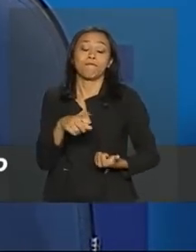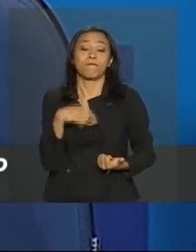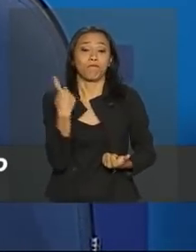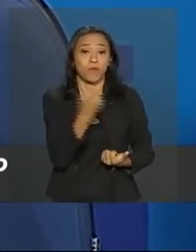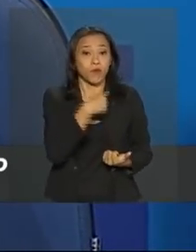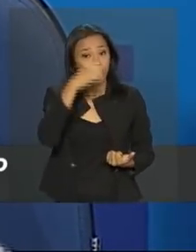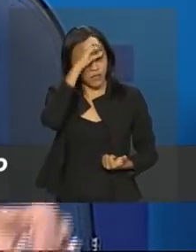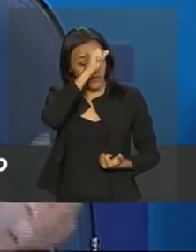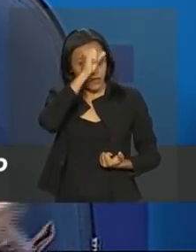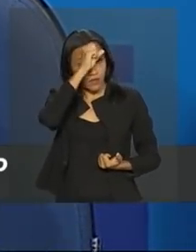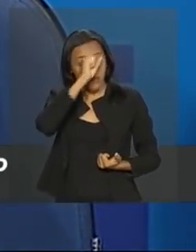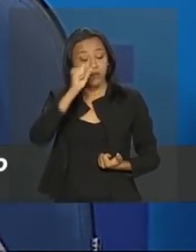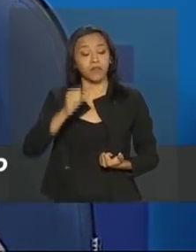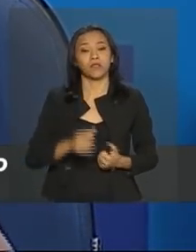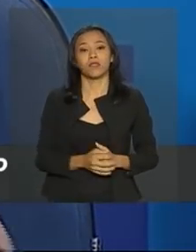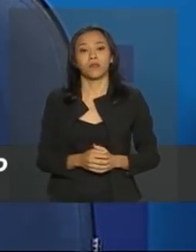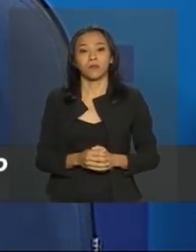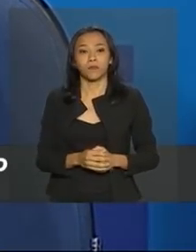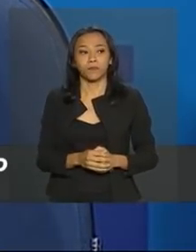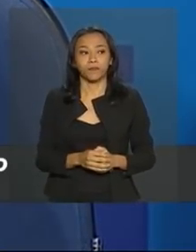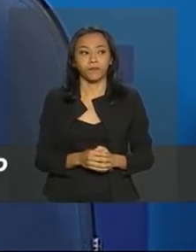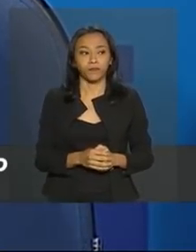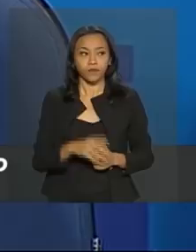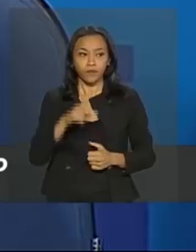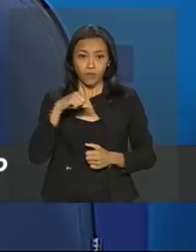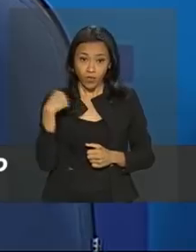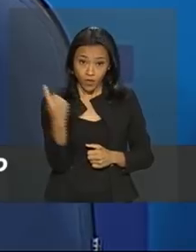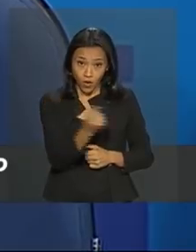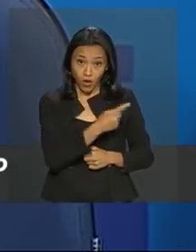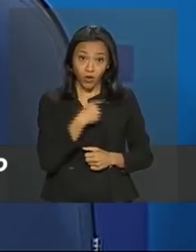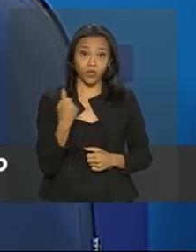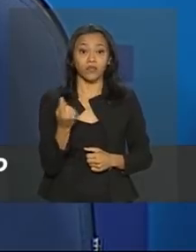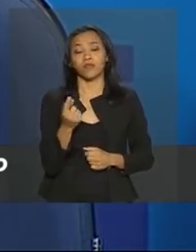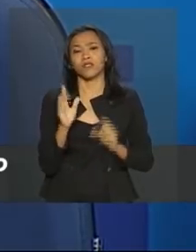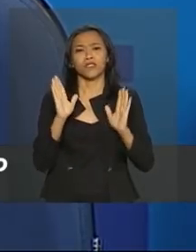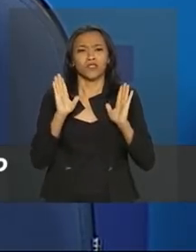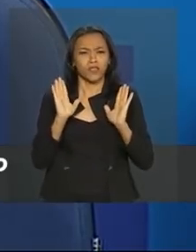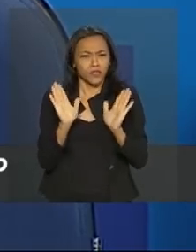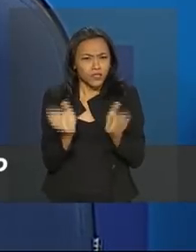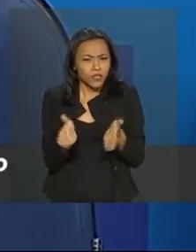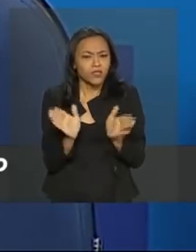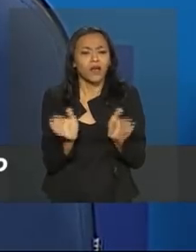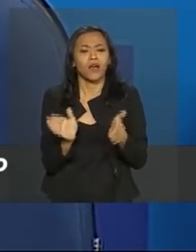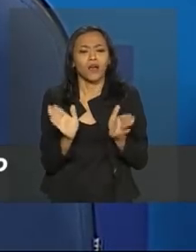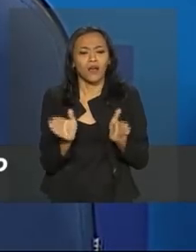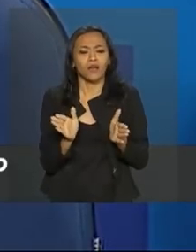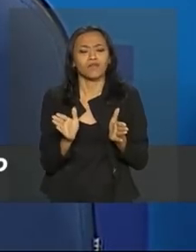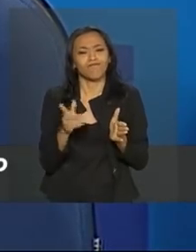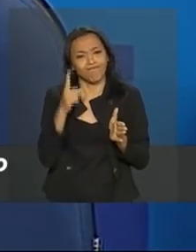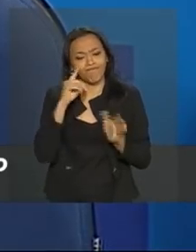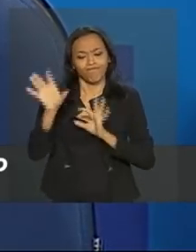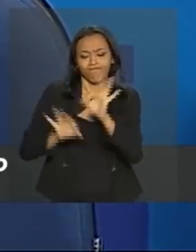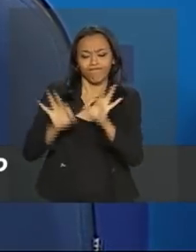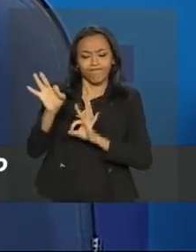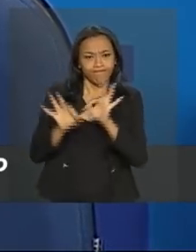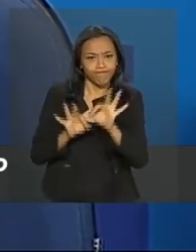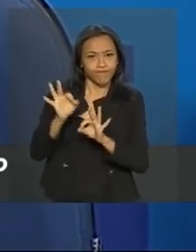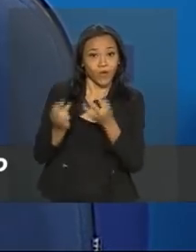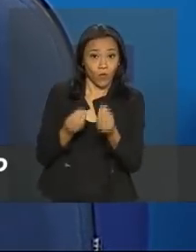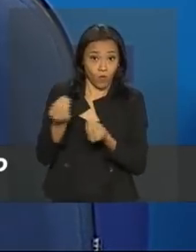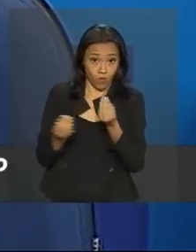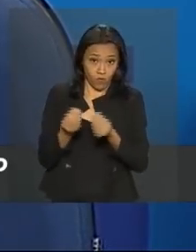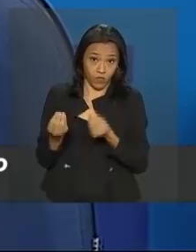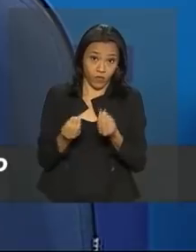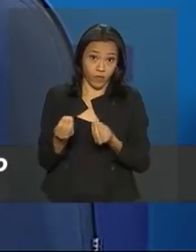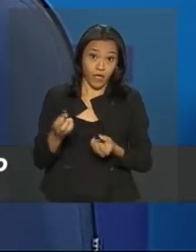isso nós é nós recorremos já há alguma previsão de orientação aqui